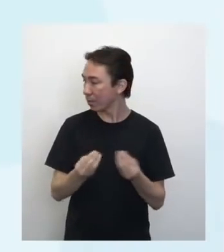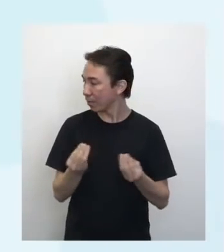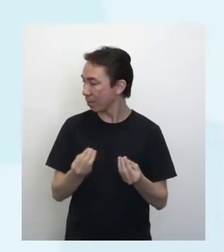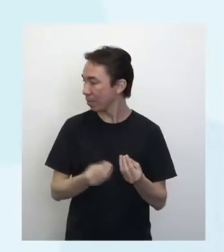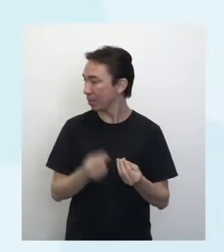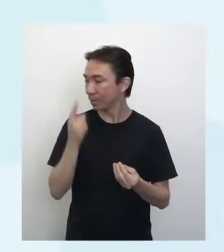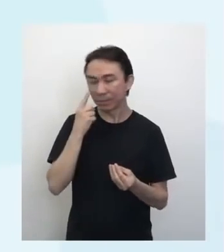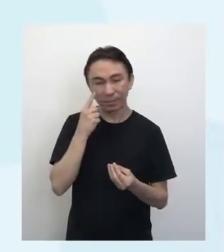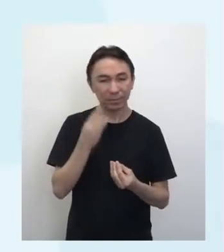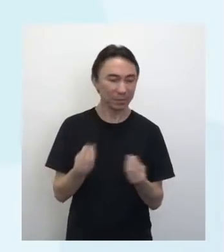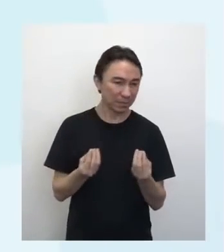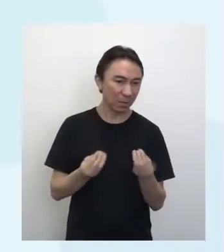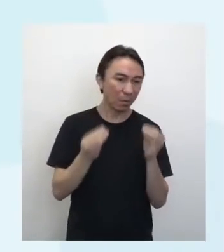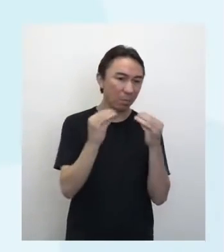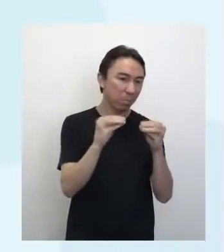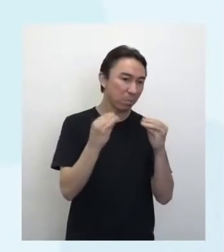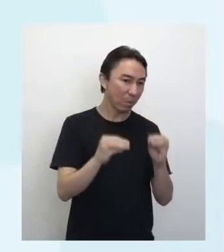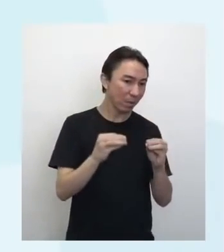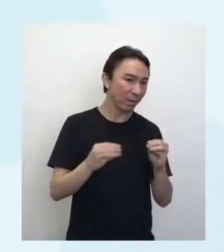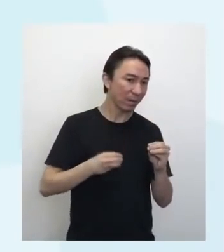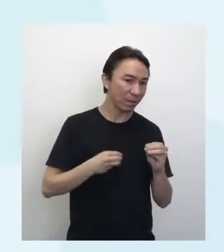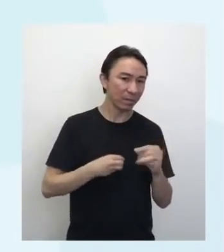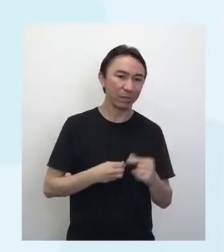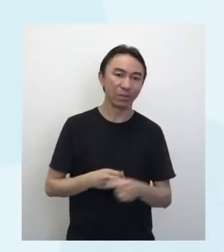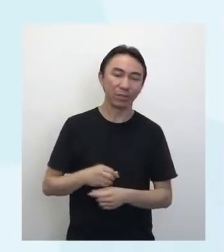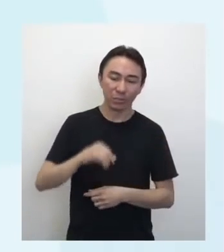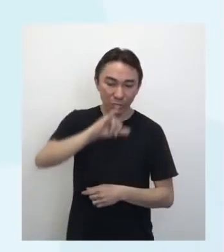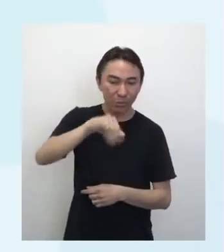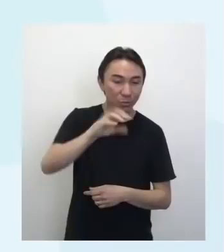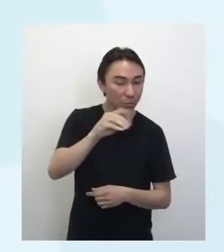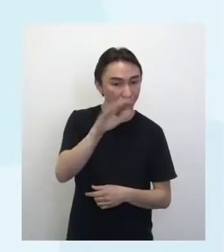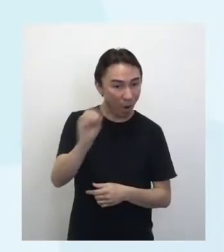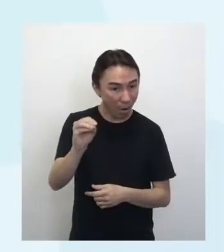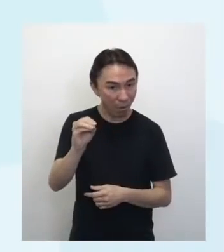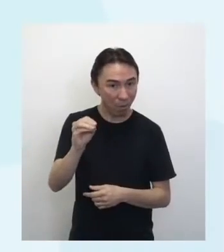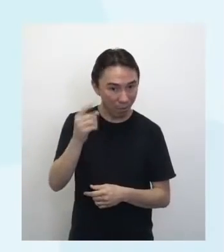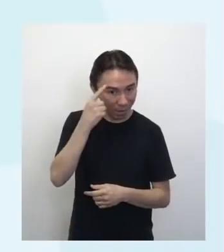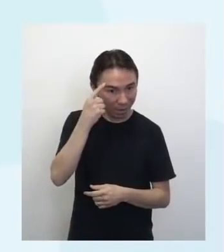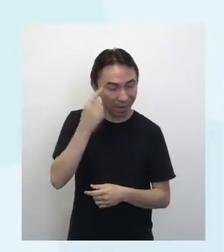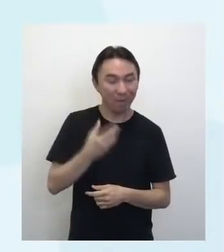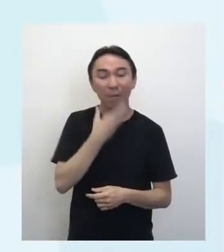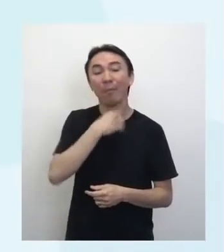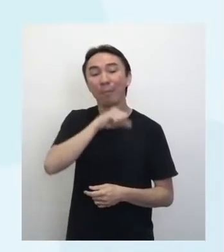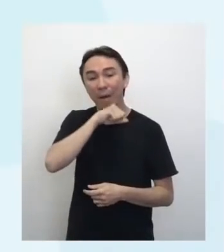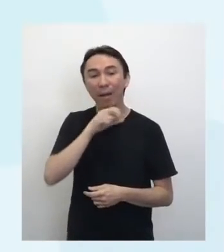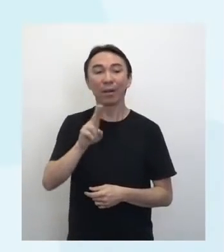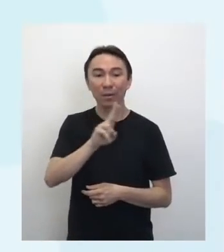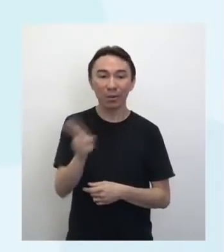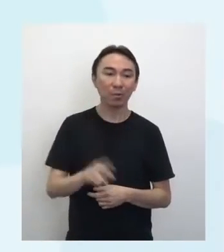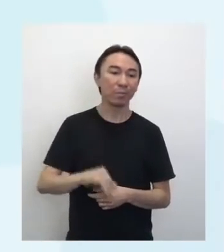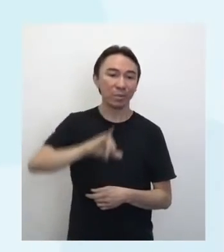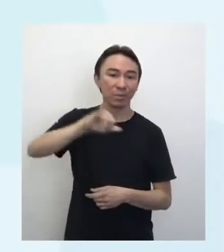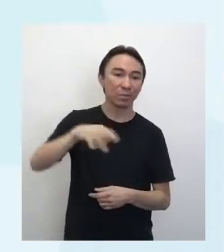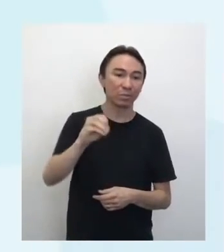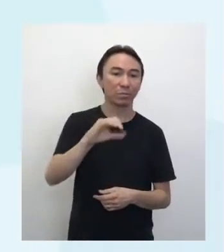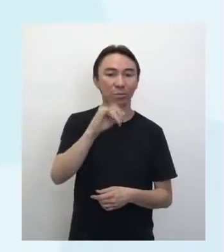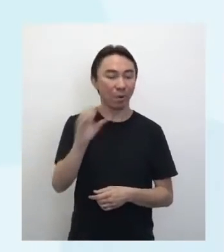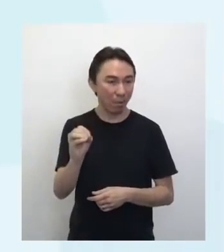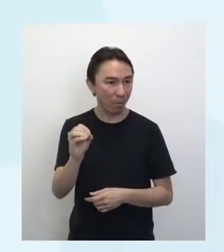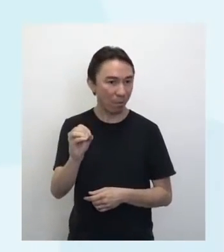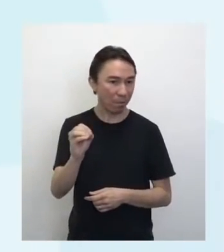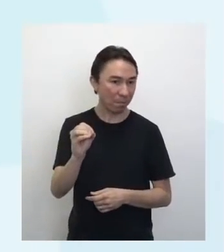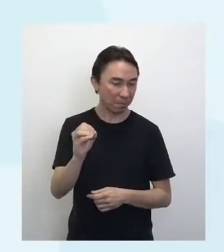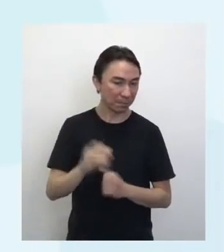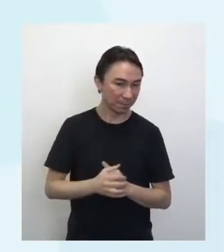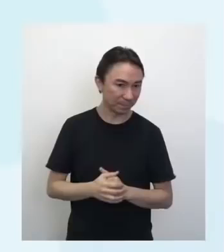fora do João e aí pode colocar uma fotinha do pai do do fotinha né então vamos colocar aqui um desenho falar comigo como o professor